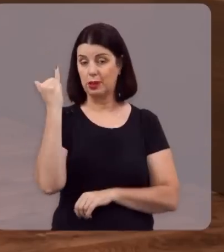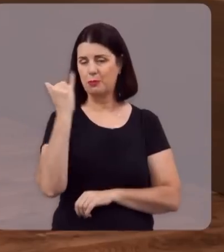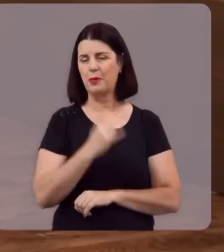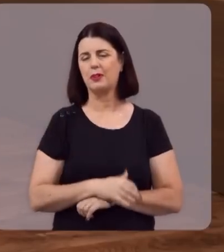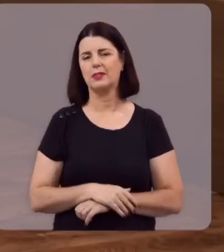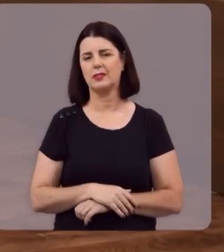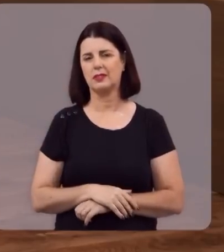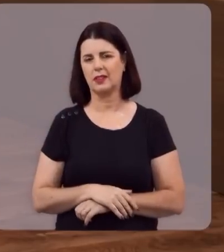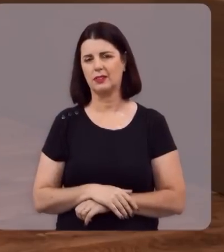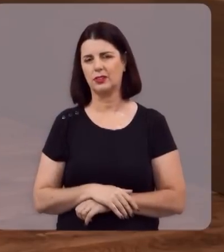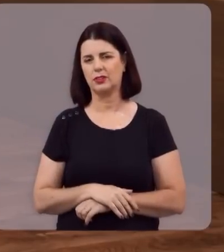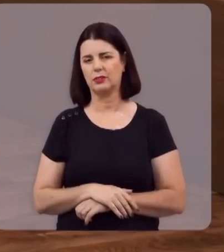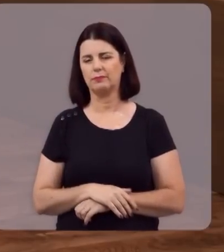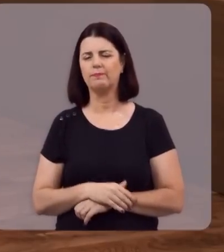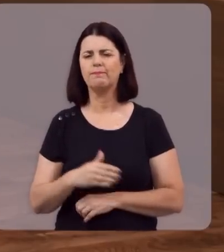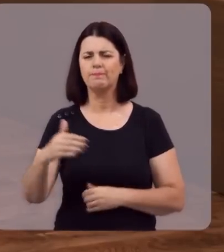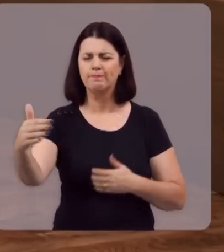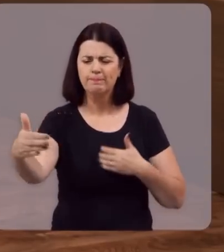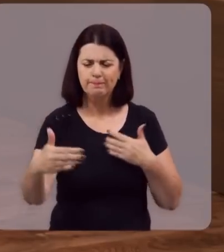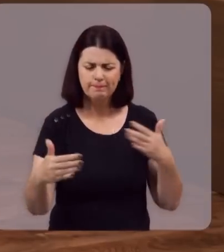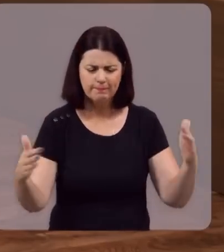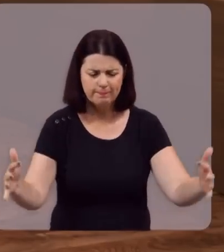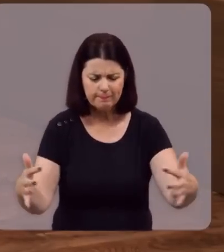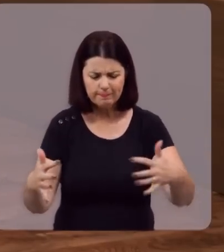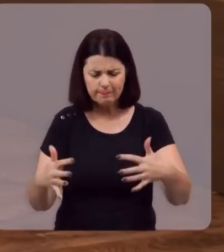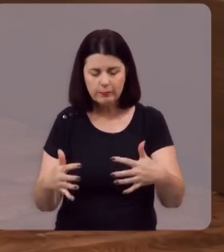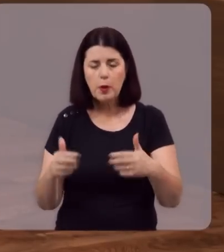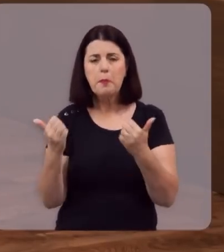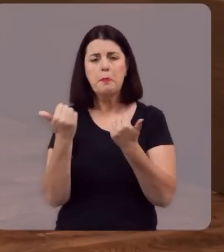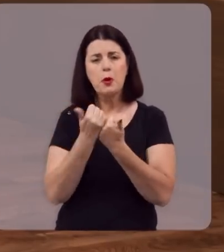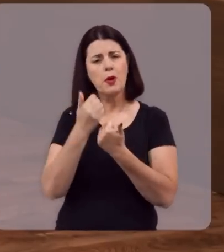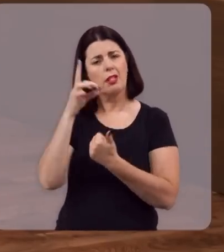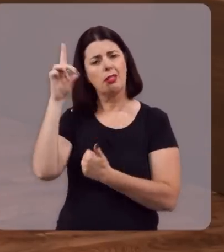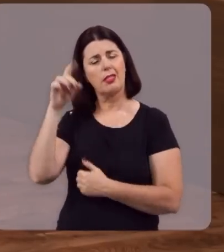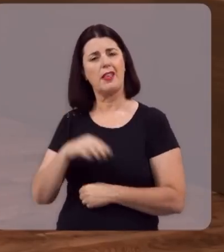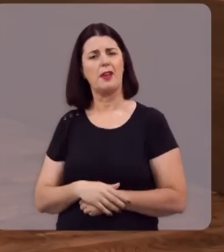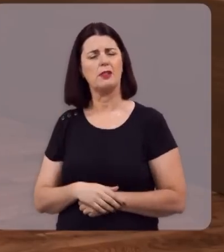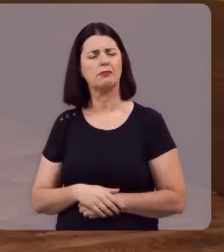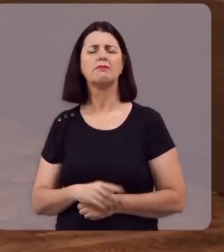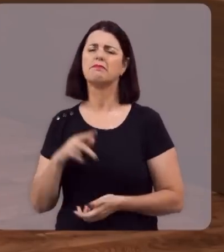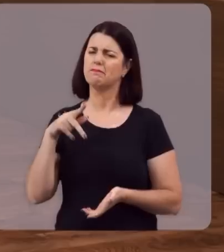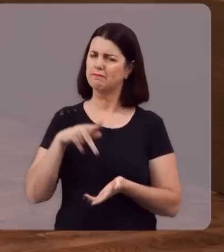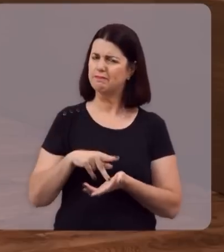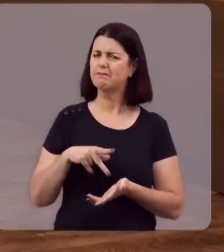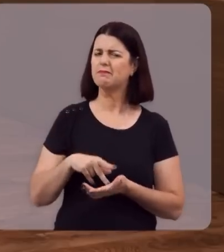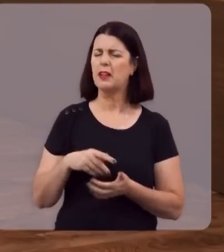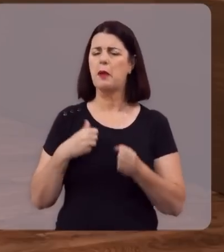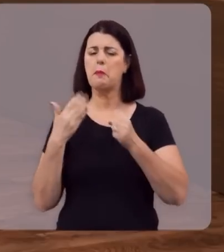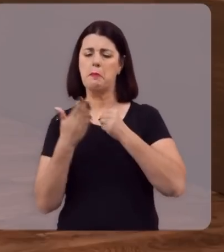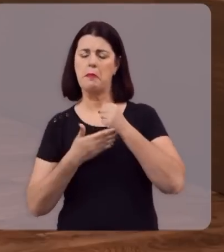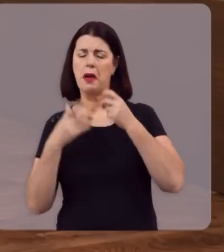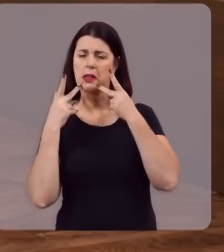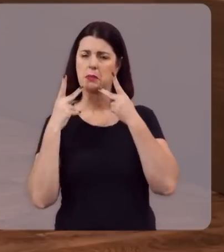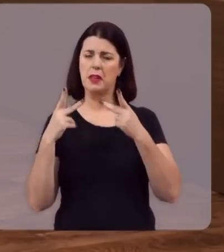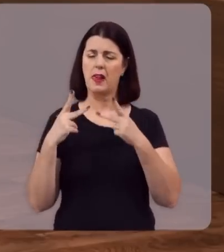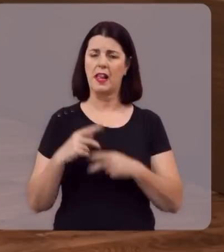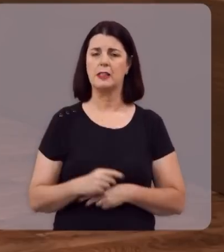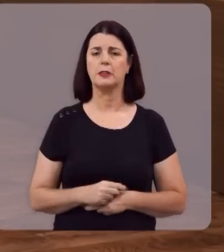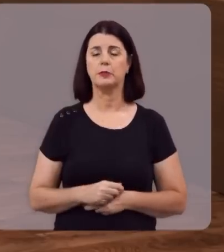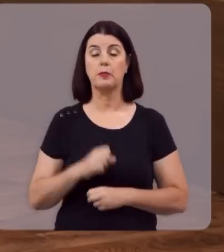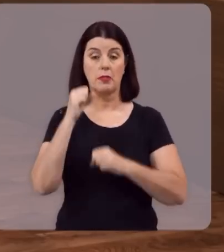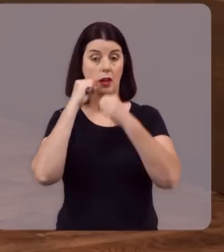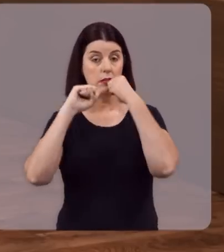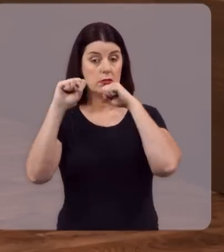importantíssimo encurralados por Deus é isso mesmo e vamos basear esta mensagem